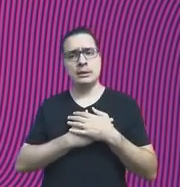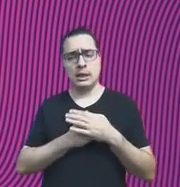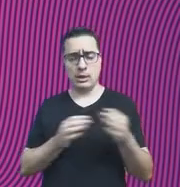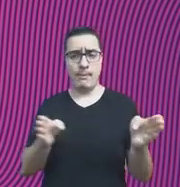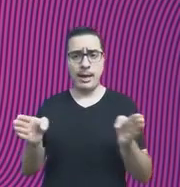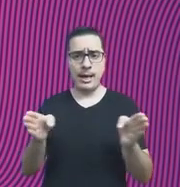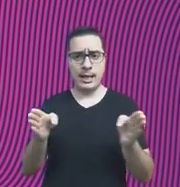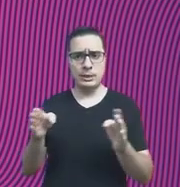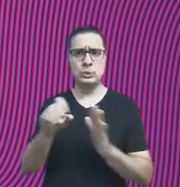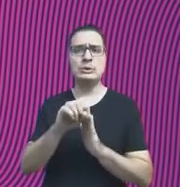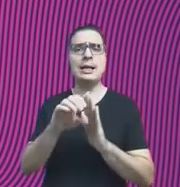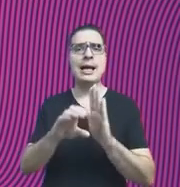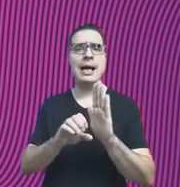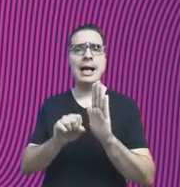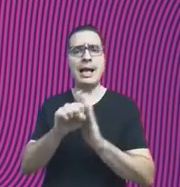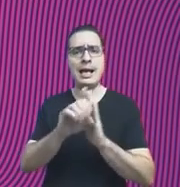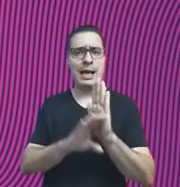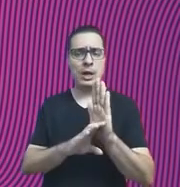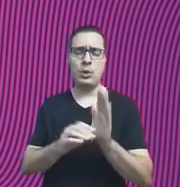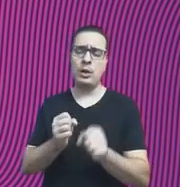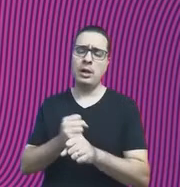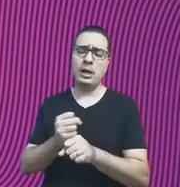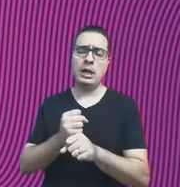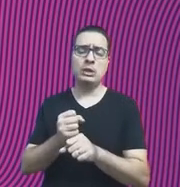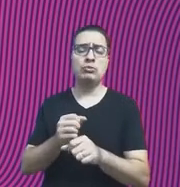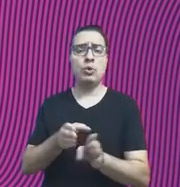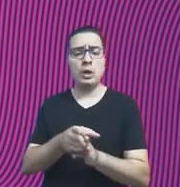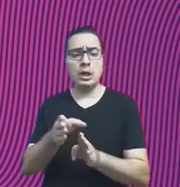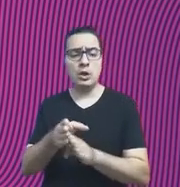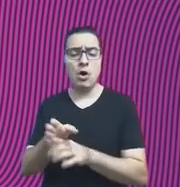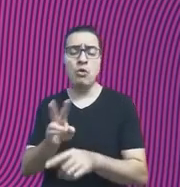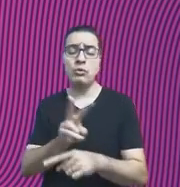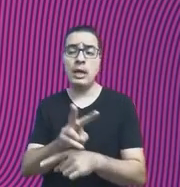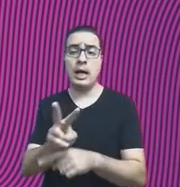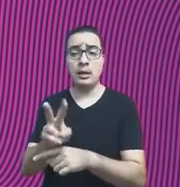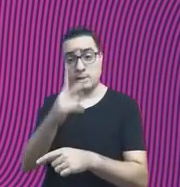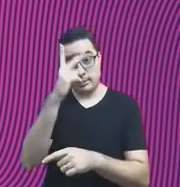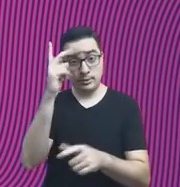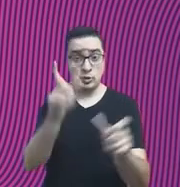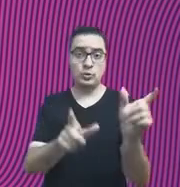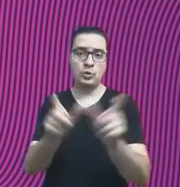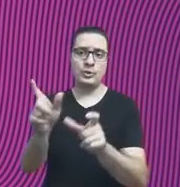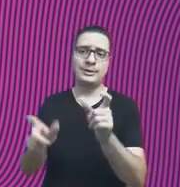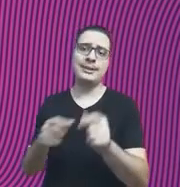séculos, orientou algum nível de cuidado ao paciente.